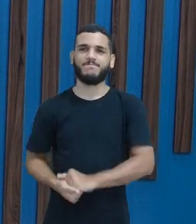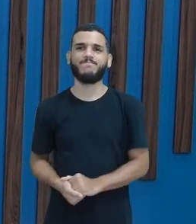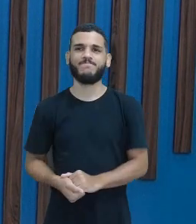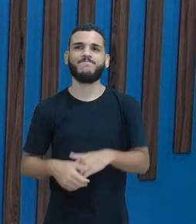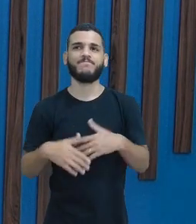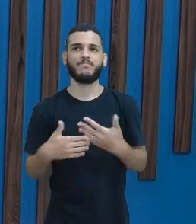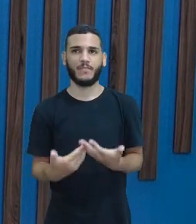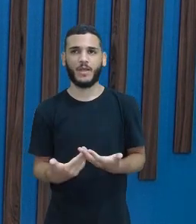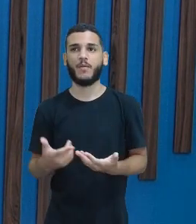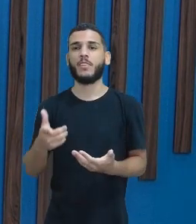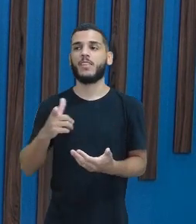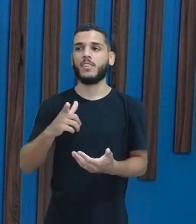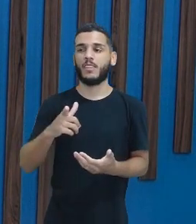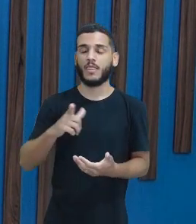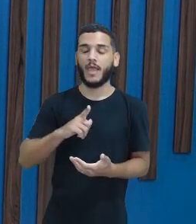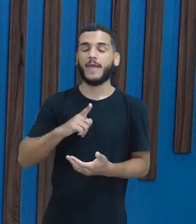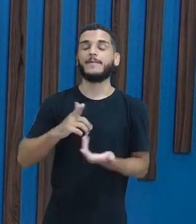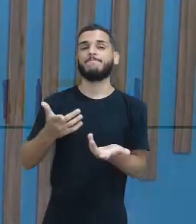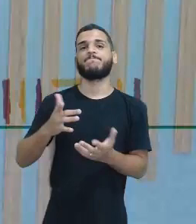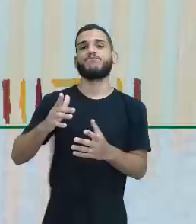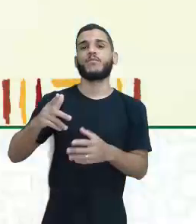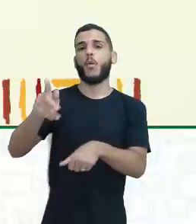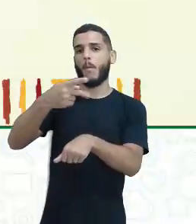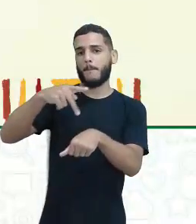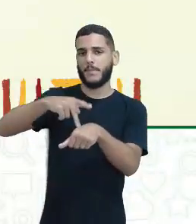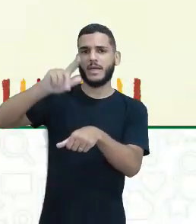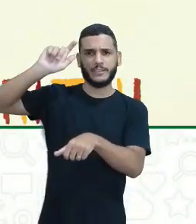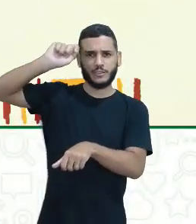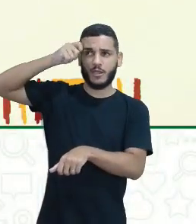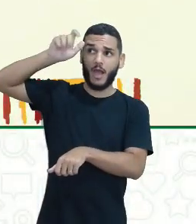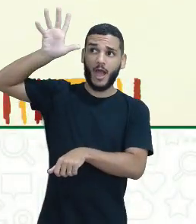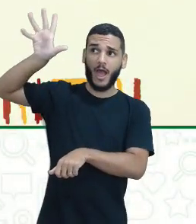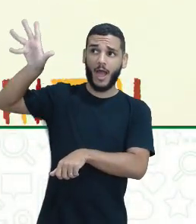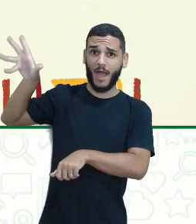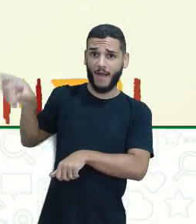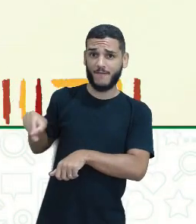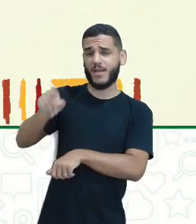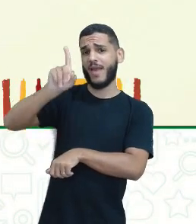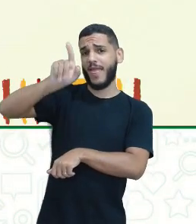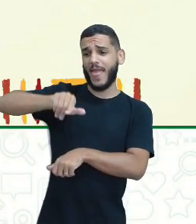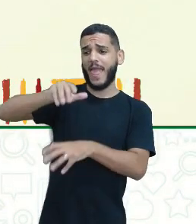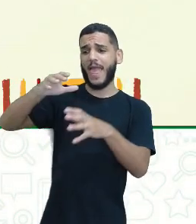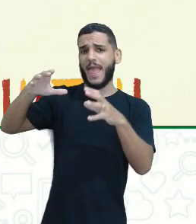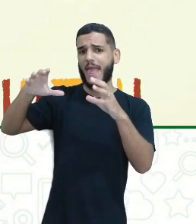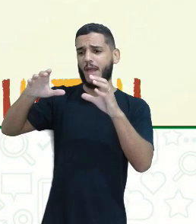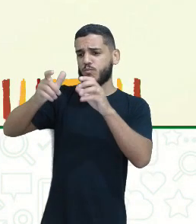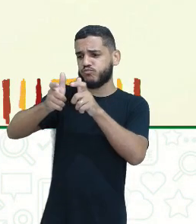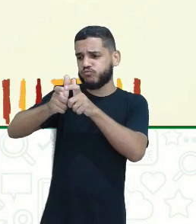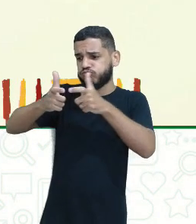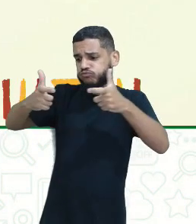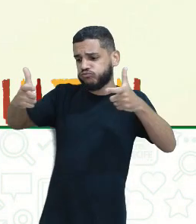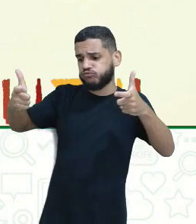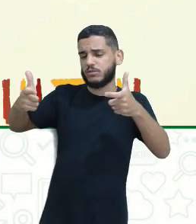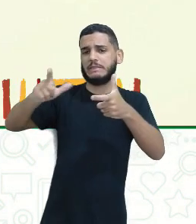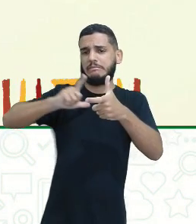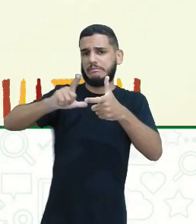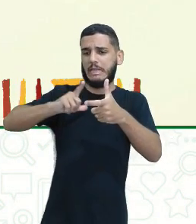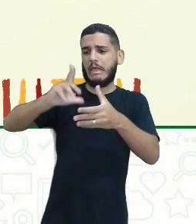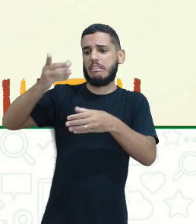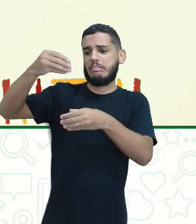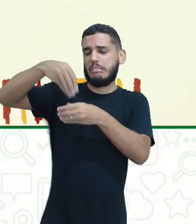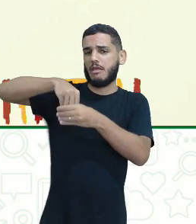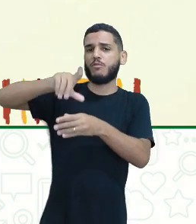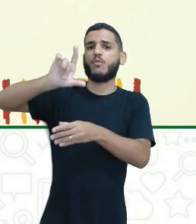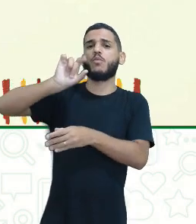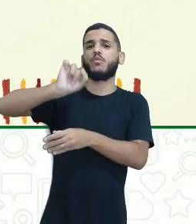O continente africano é enorme, é um continente todinho, gente. Significa dizer que dentro do continente africano